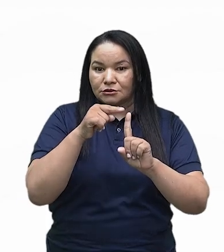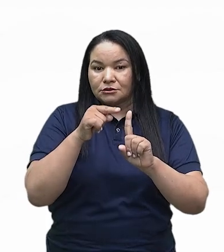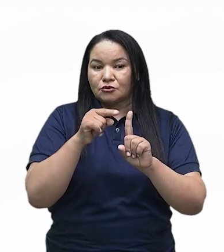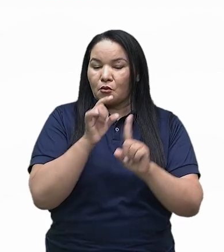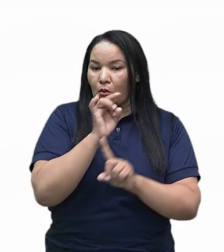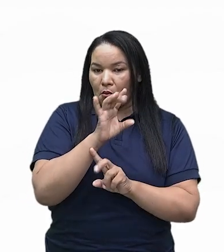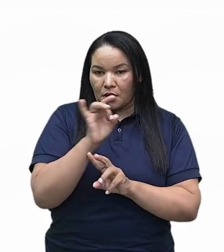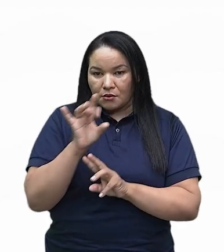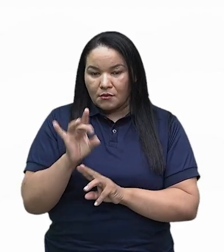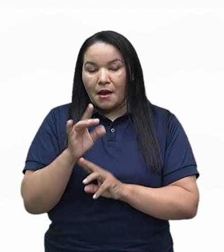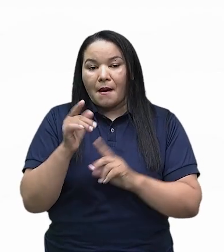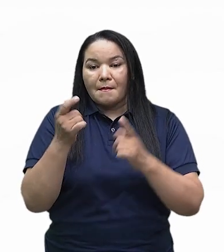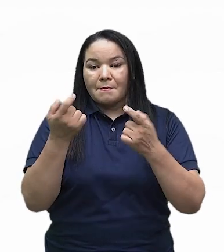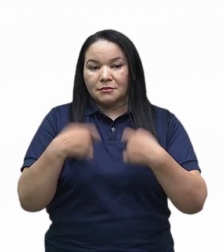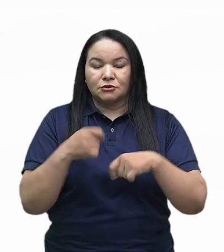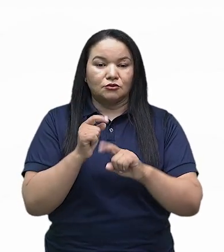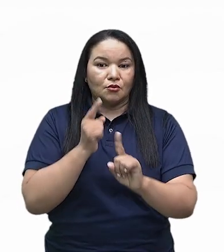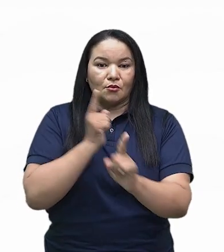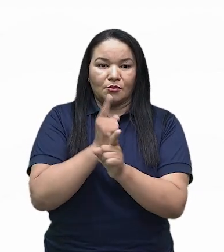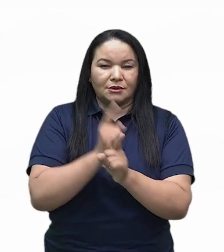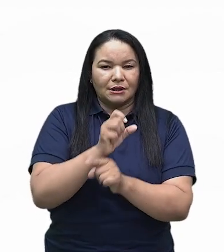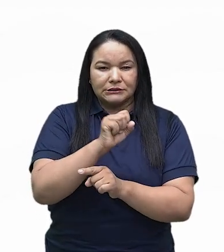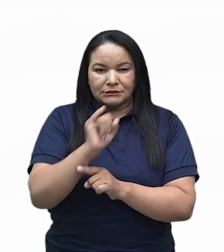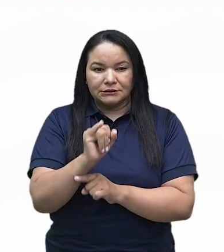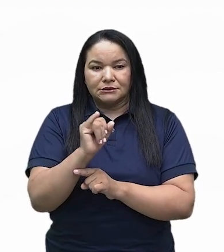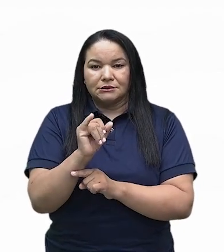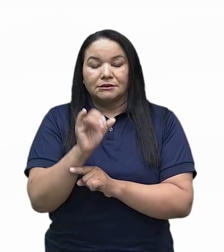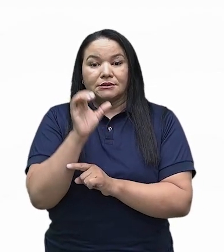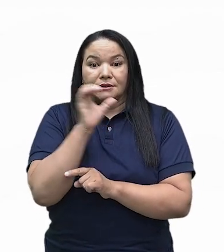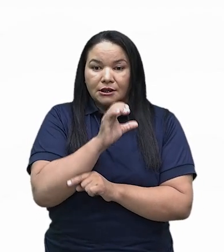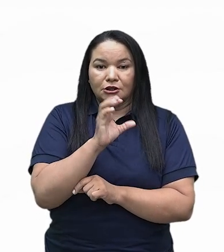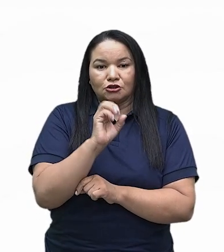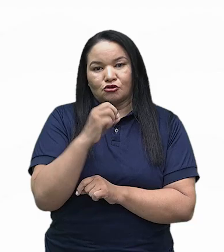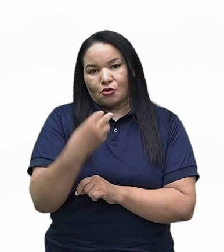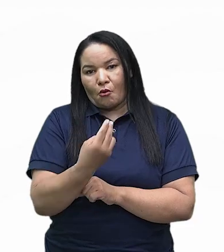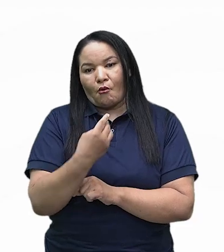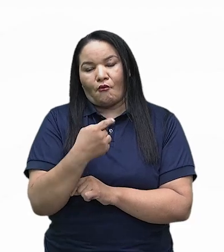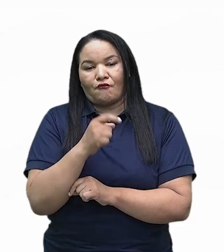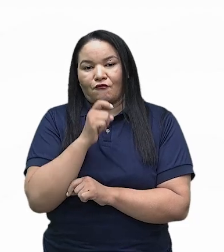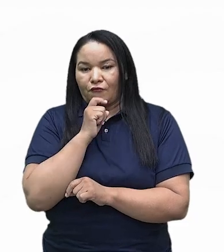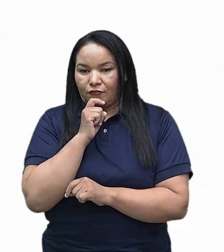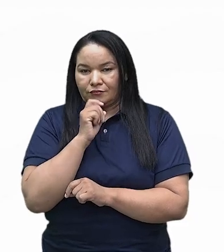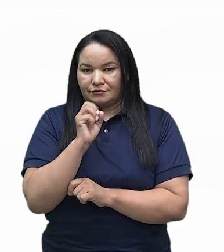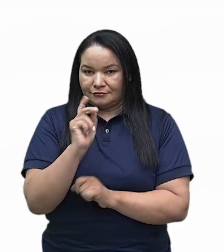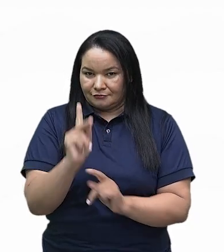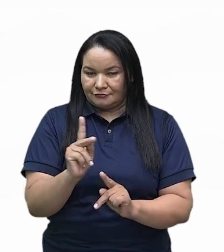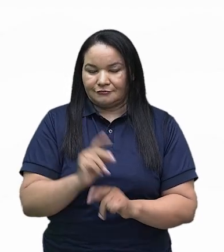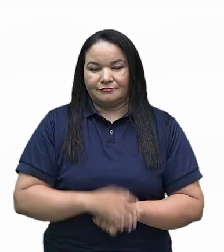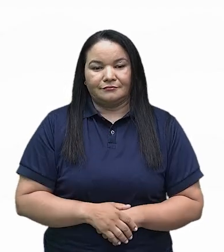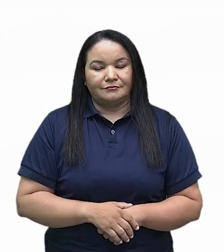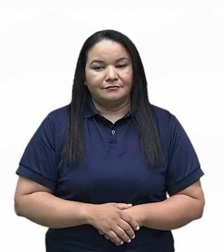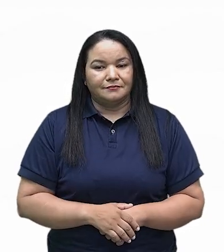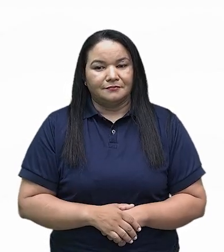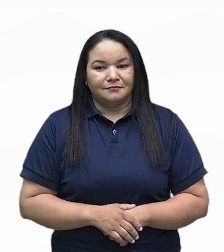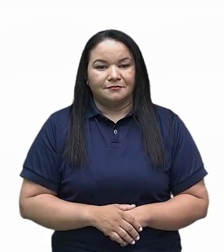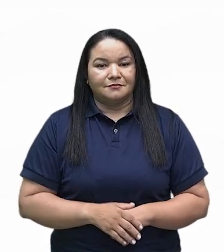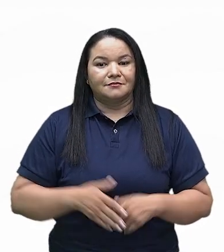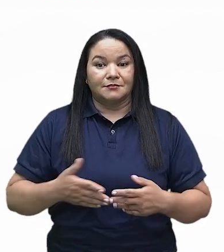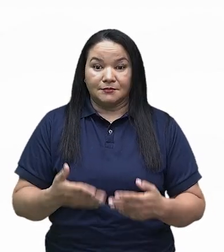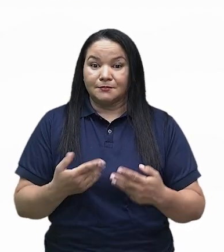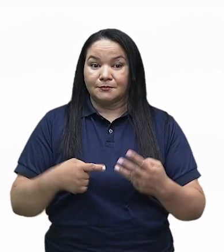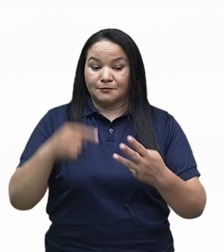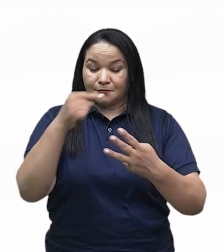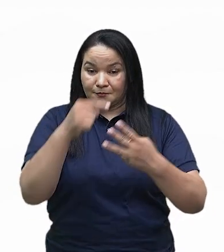qualquer uma delas, é possível determinar se o corpo está quente ou frio, tá, gente? Então, elas